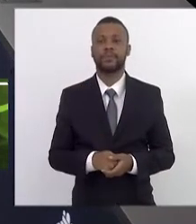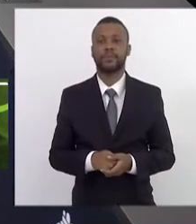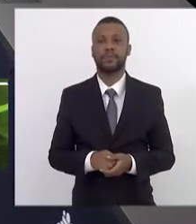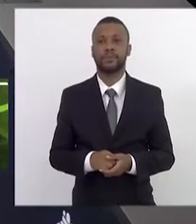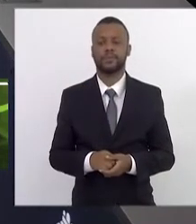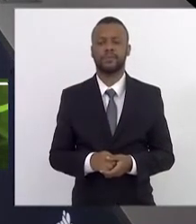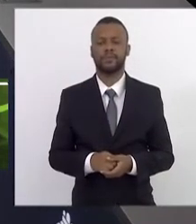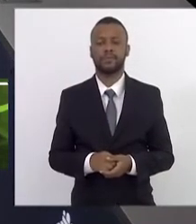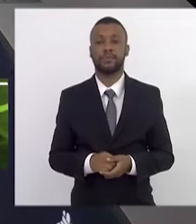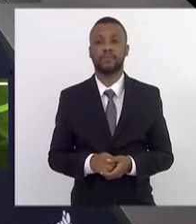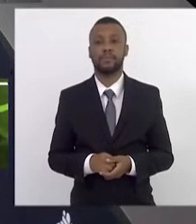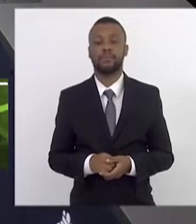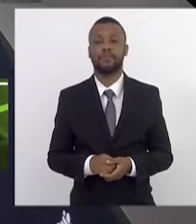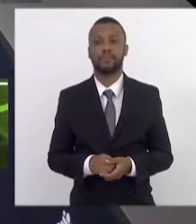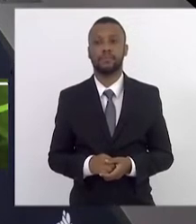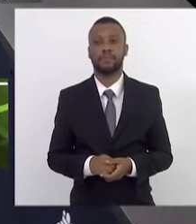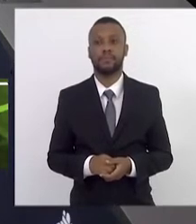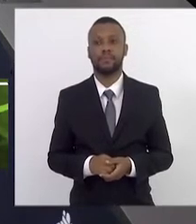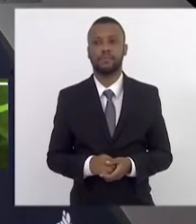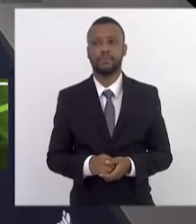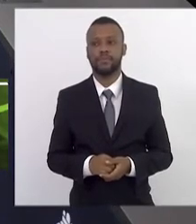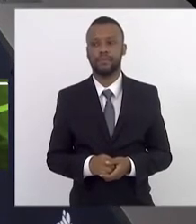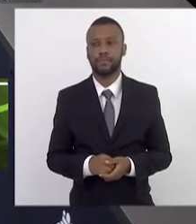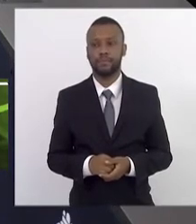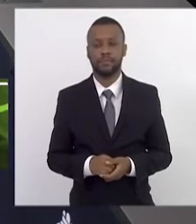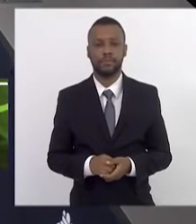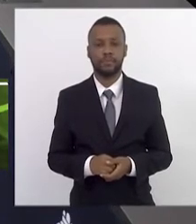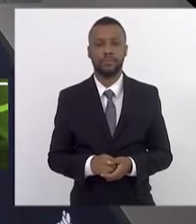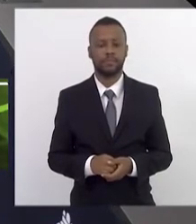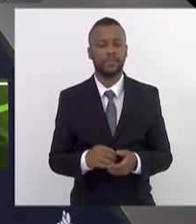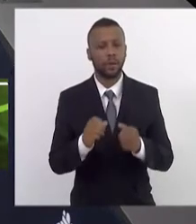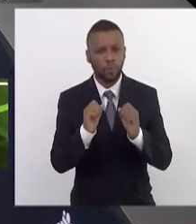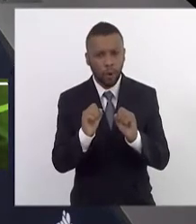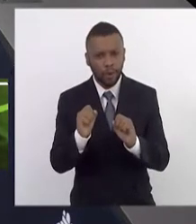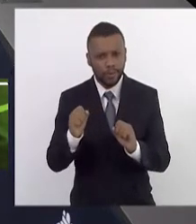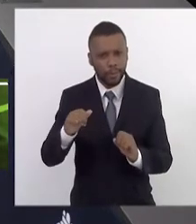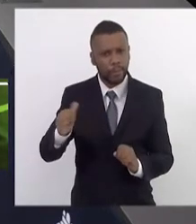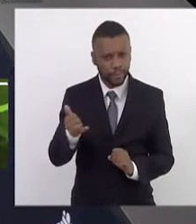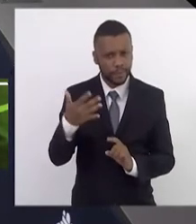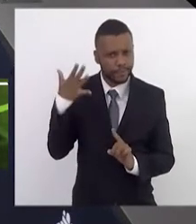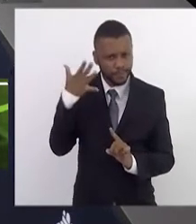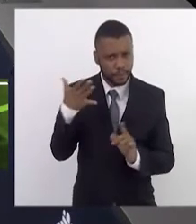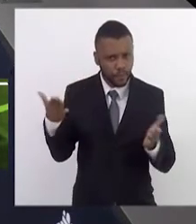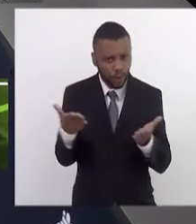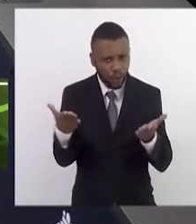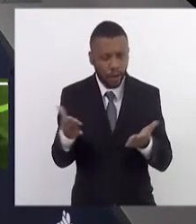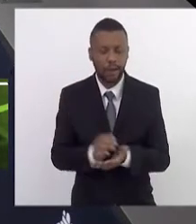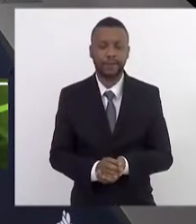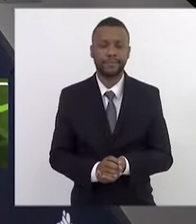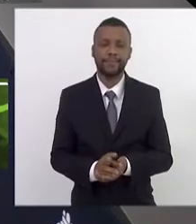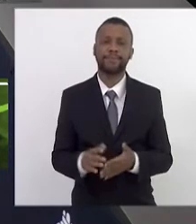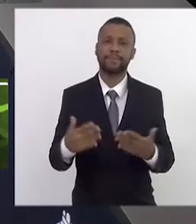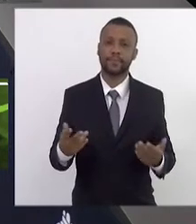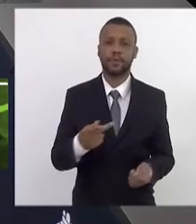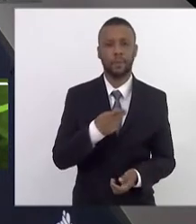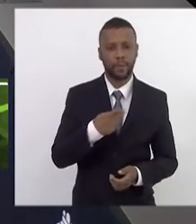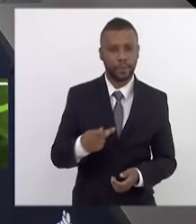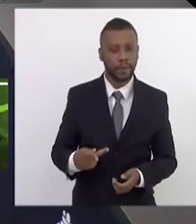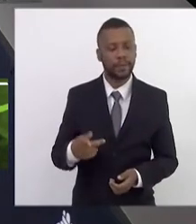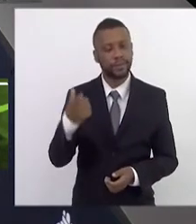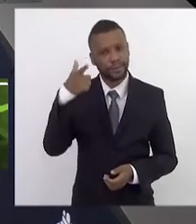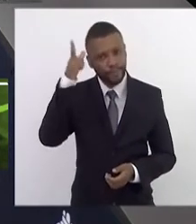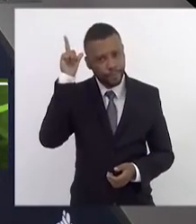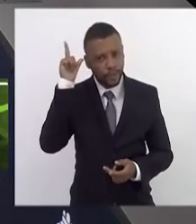Vamos dar o som aí para o deputado Thiago. Posso usar a palavra agora? Claro. Presidente Luiz Paulo, deputada